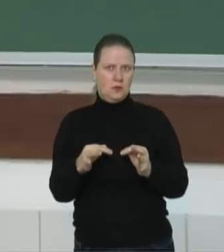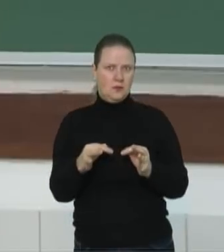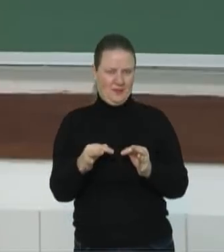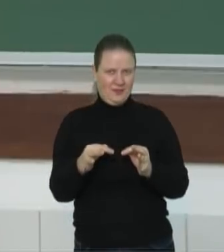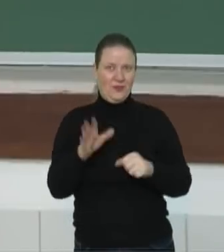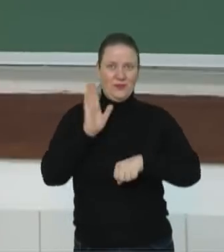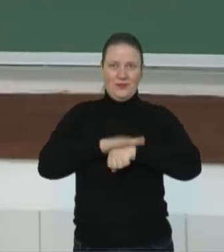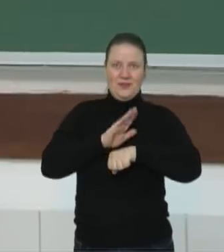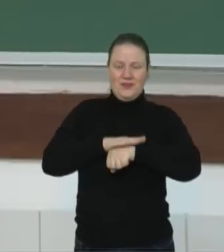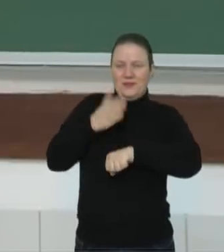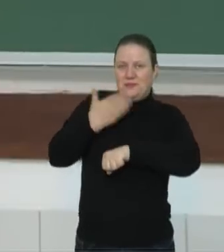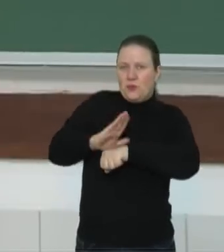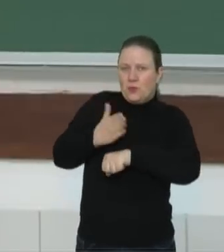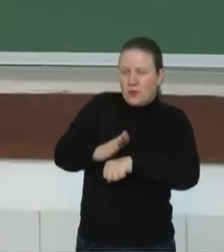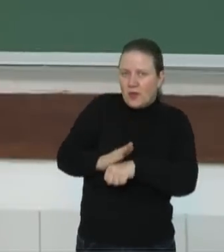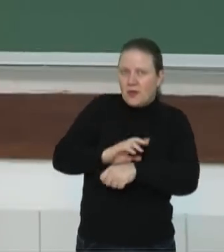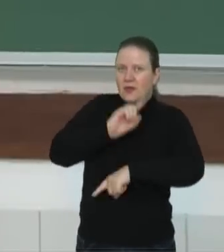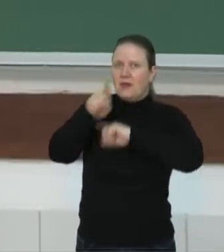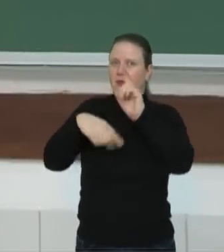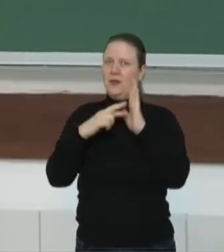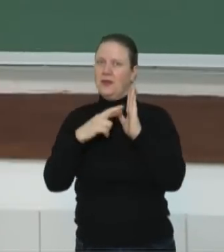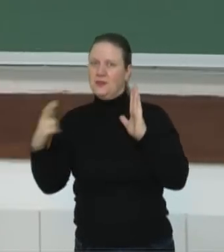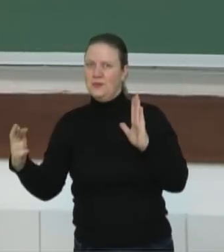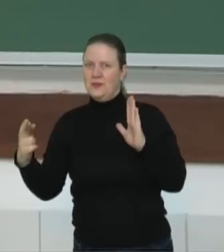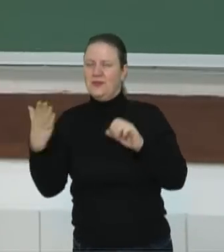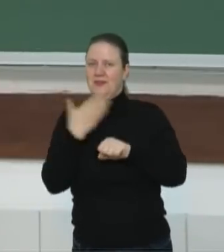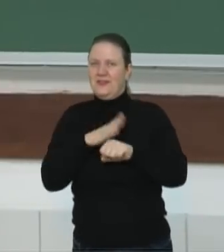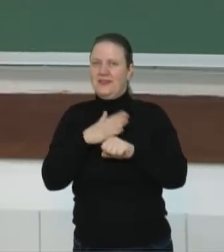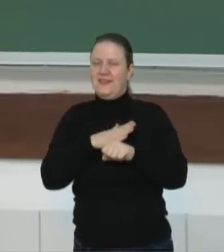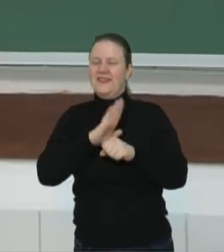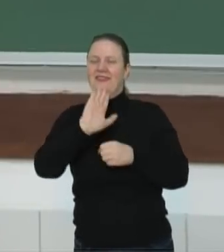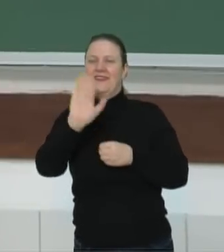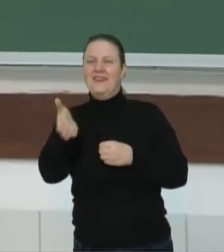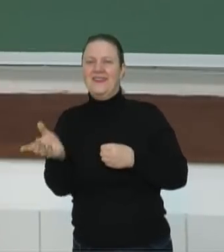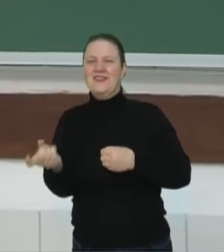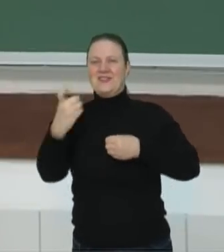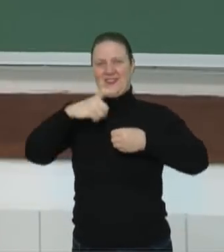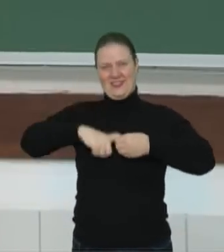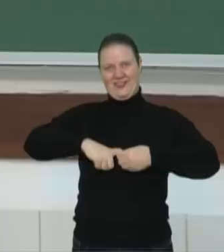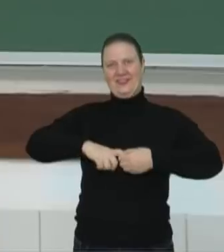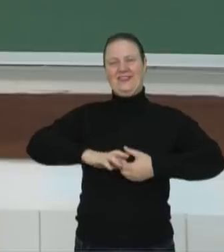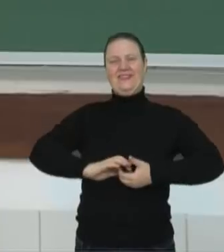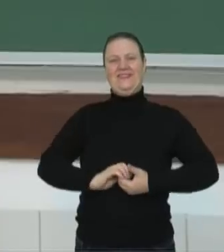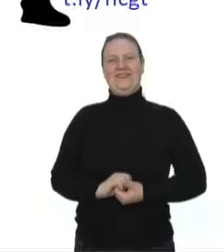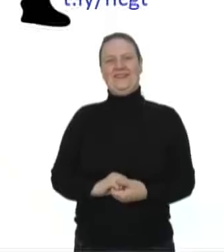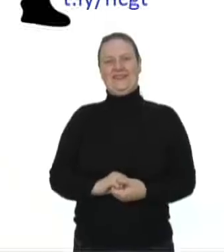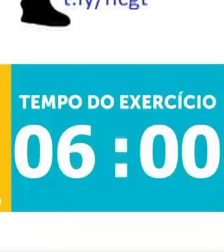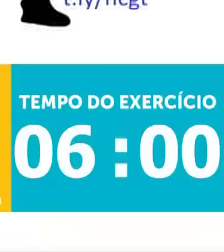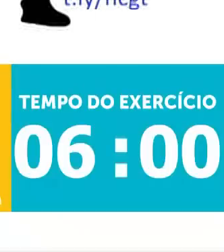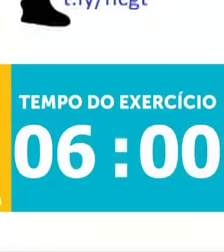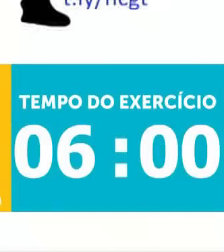aí para vocês responderem esse exercício. A gente volta daqui uns minutos.